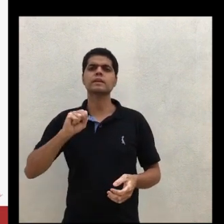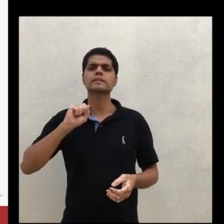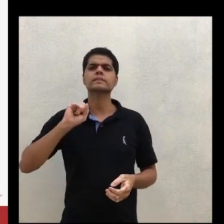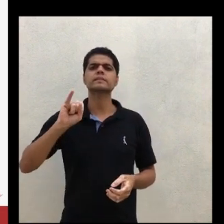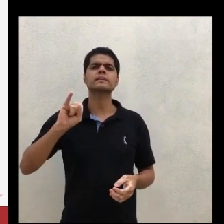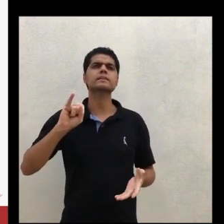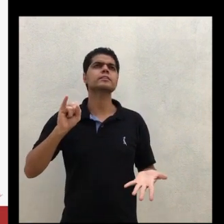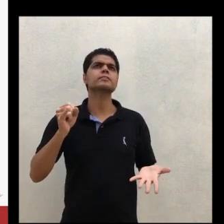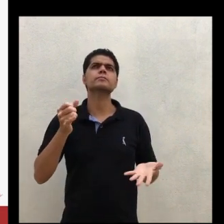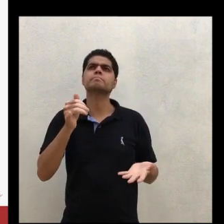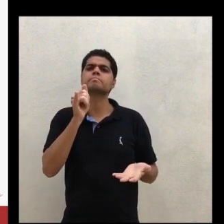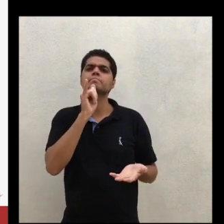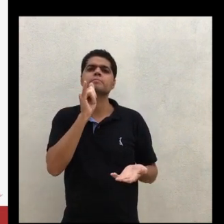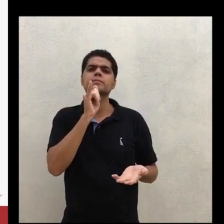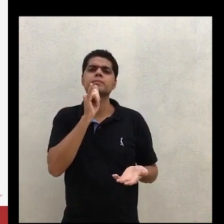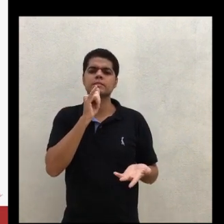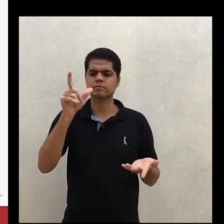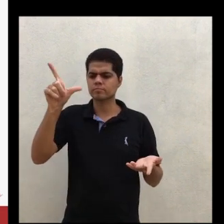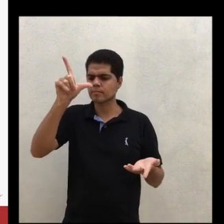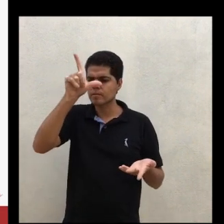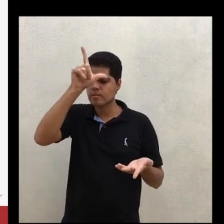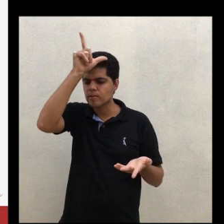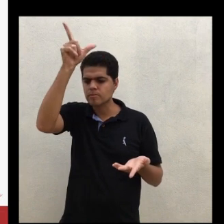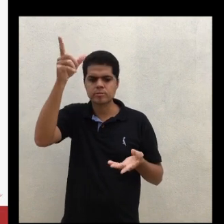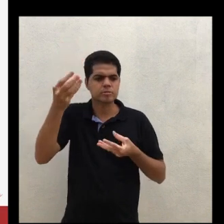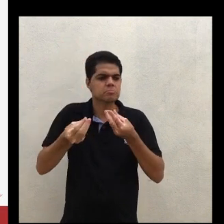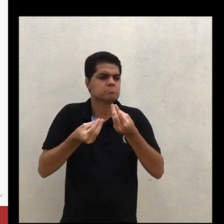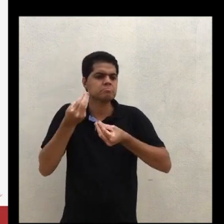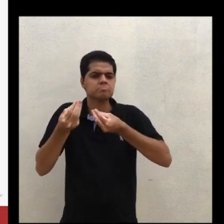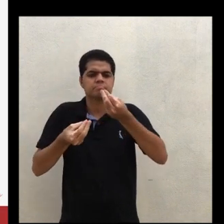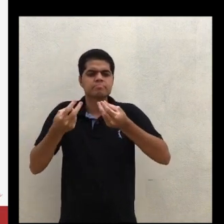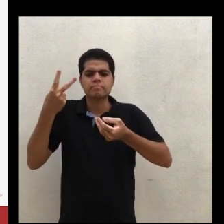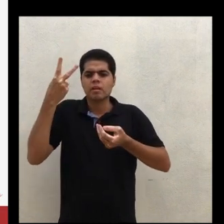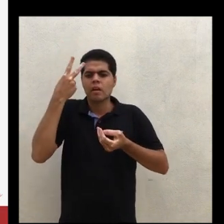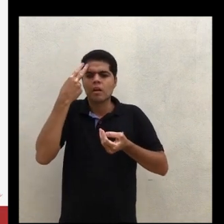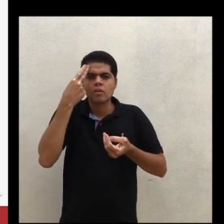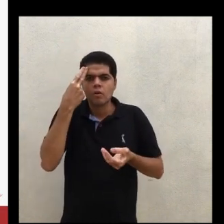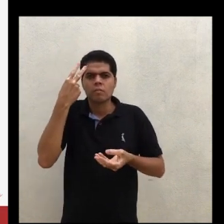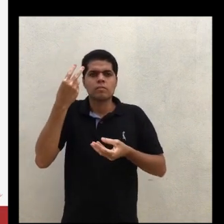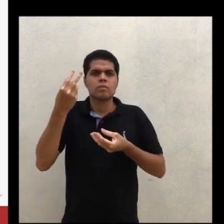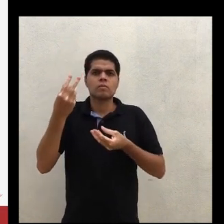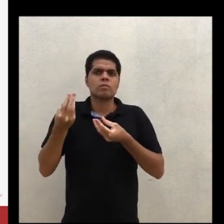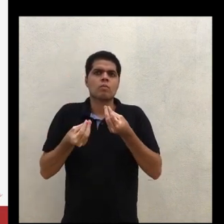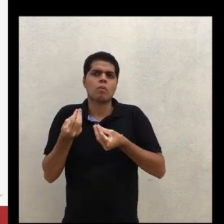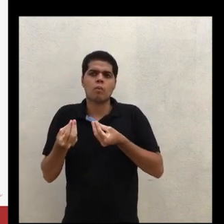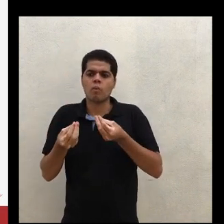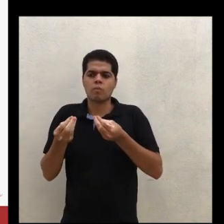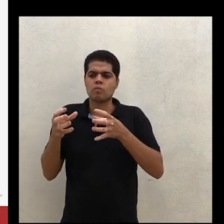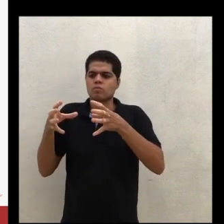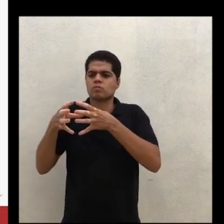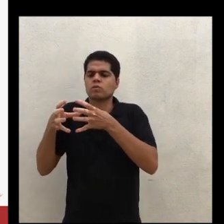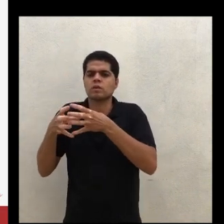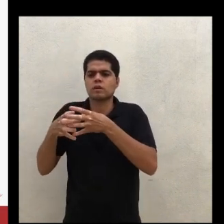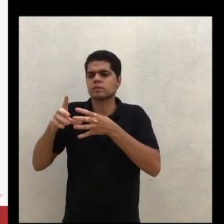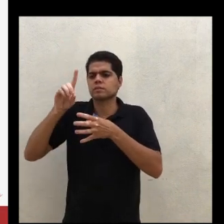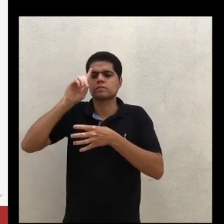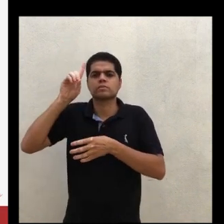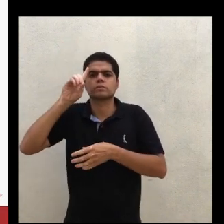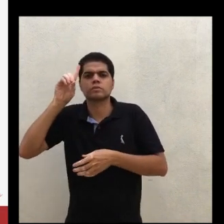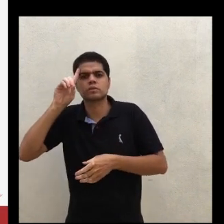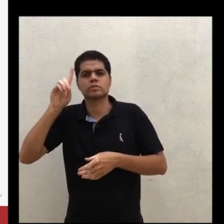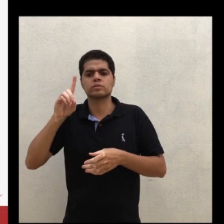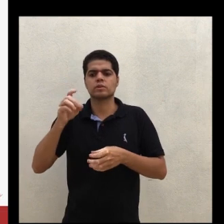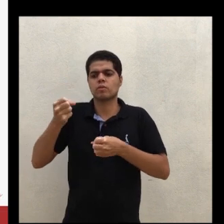comum, né? Na lógica clássica do dia a dia, O veículo está com velocidade alta? Tá. E, ao mesmo